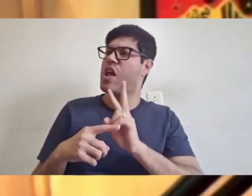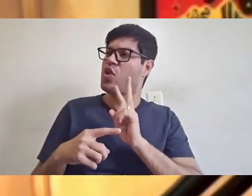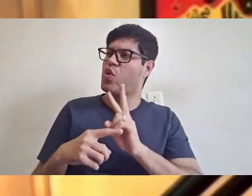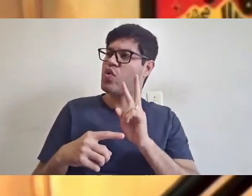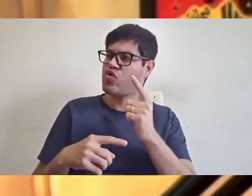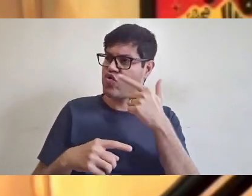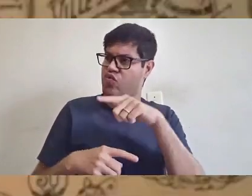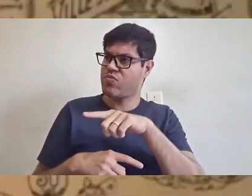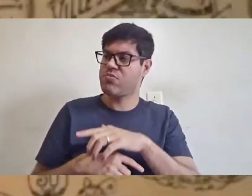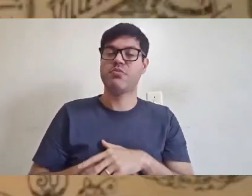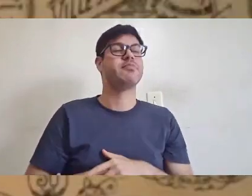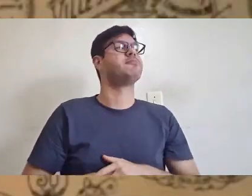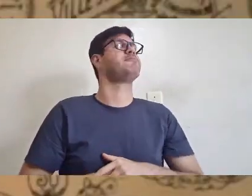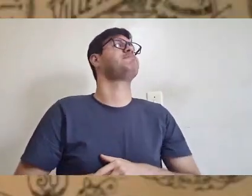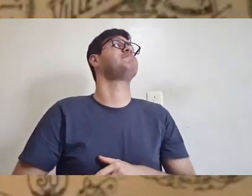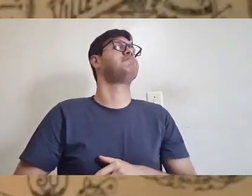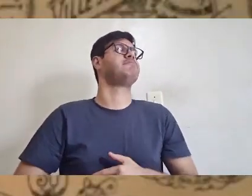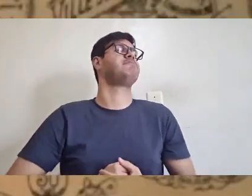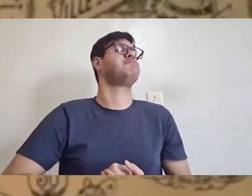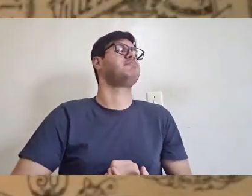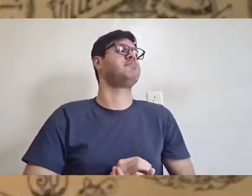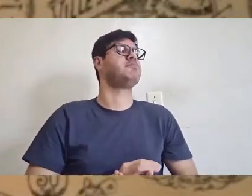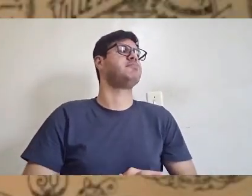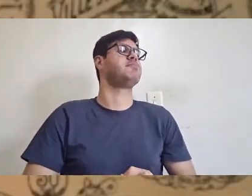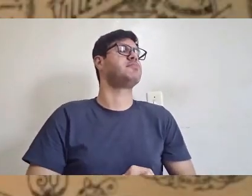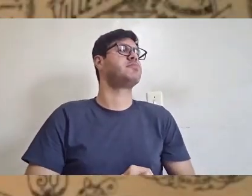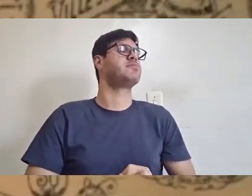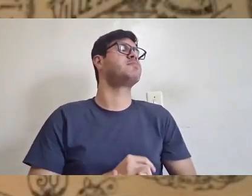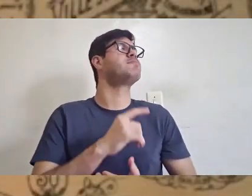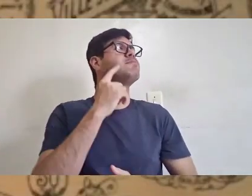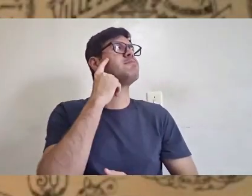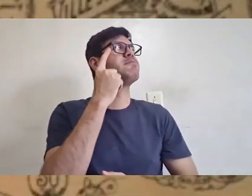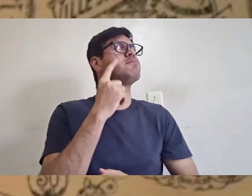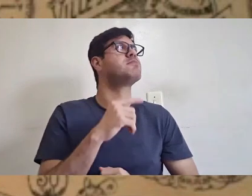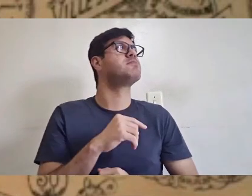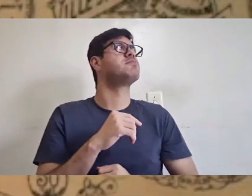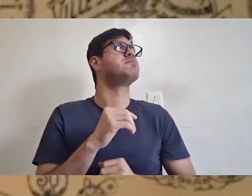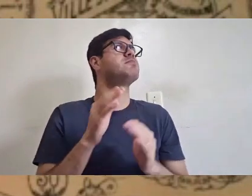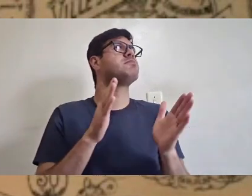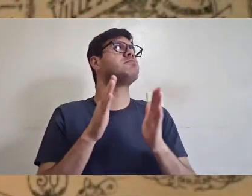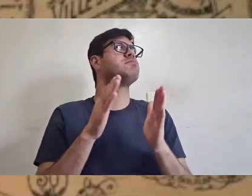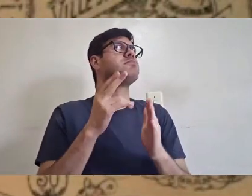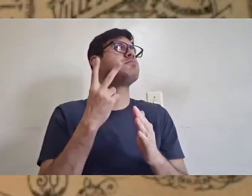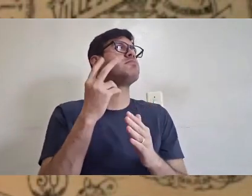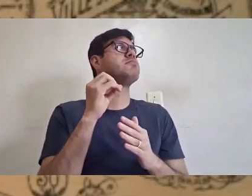fui candidato a vereador, deixa eu me lembrar aqui, acho que foi em 2016, né?